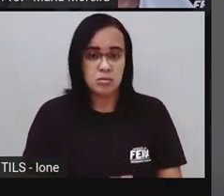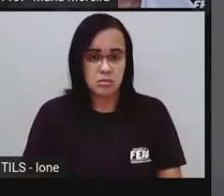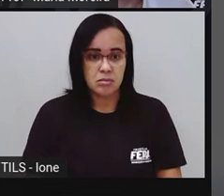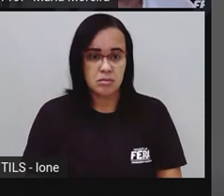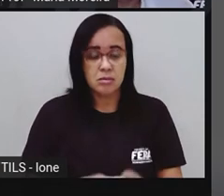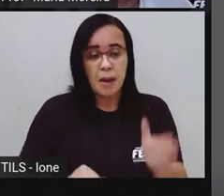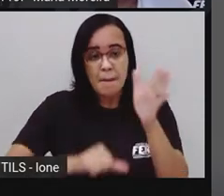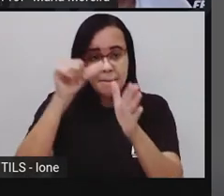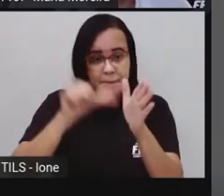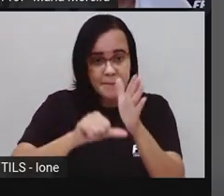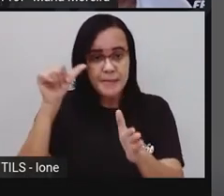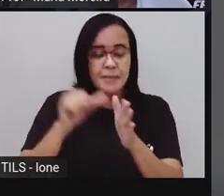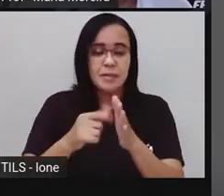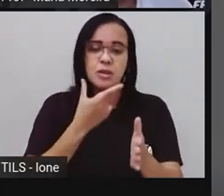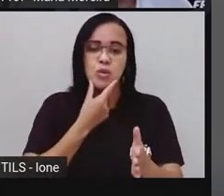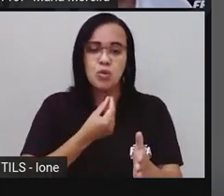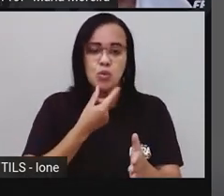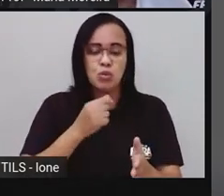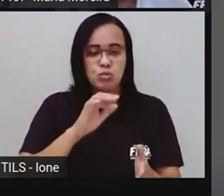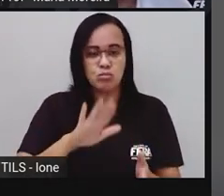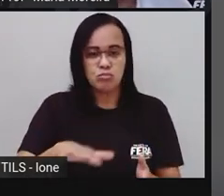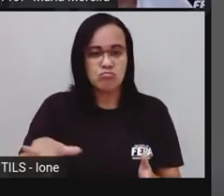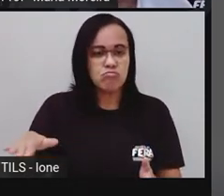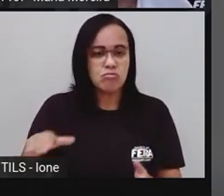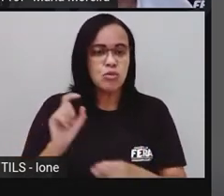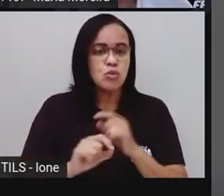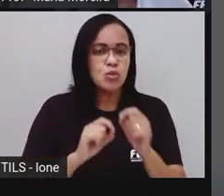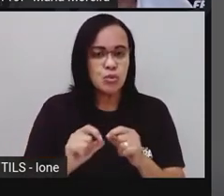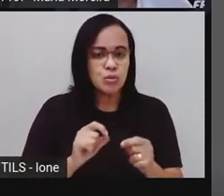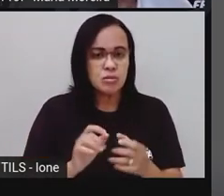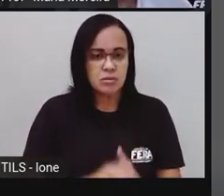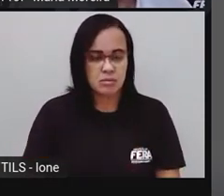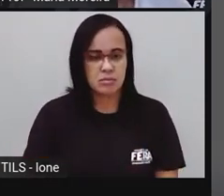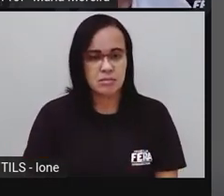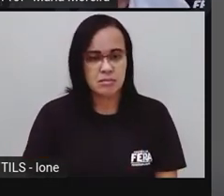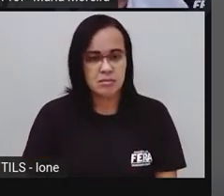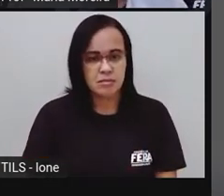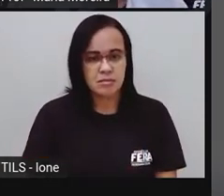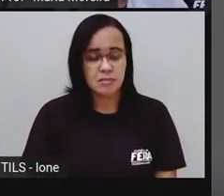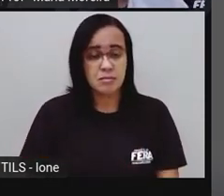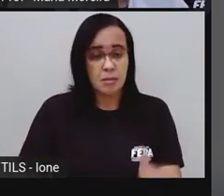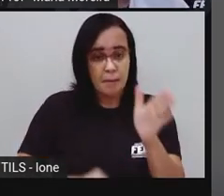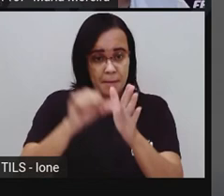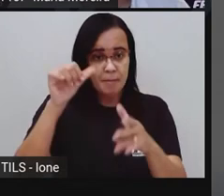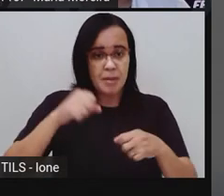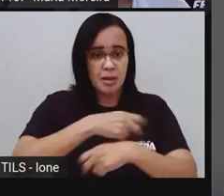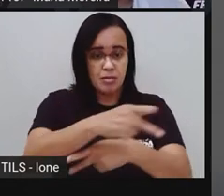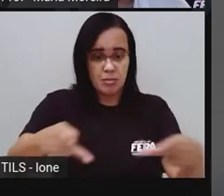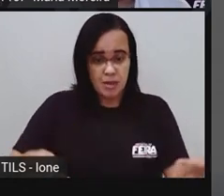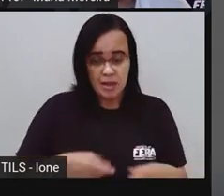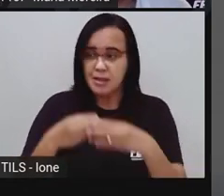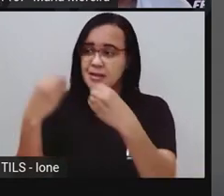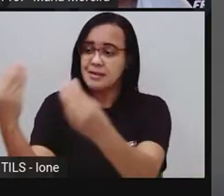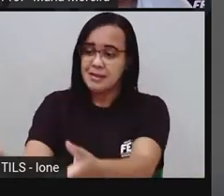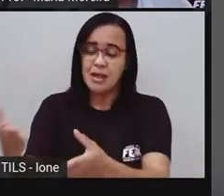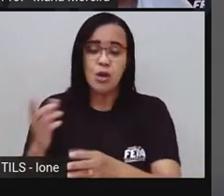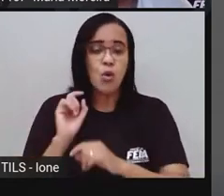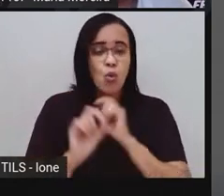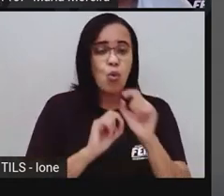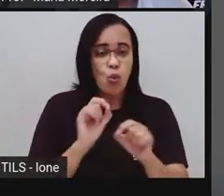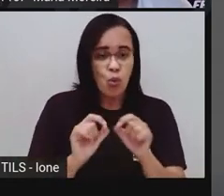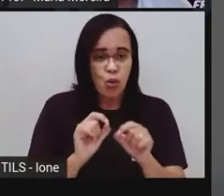Pedrinho ganhou o que aqui vamos com preto mesmo tá é o primeiro presente que ele ganhou foi o que ó